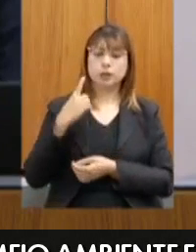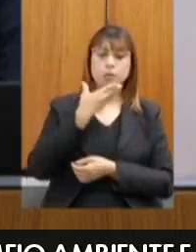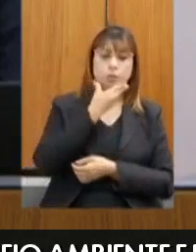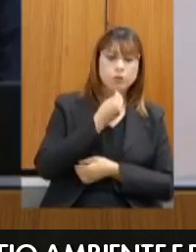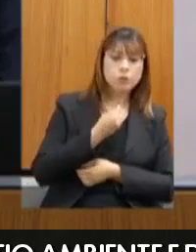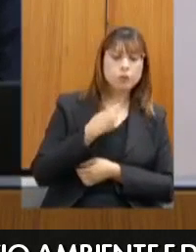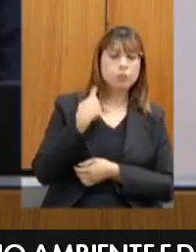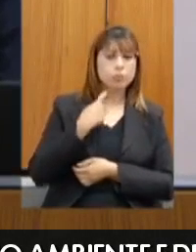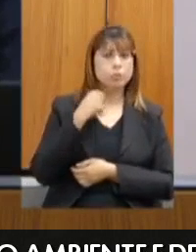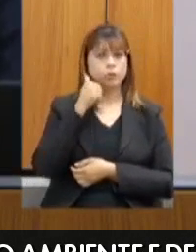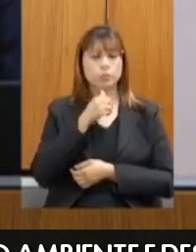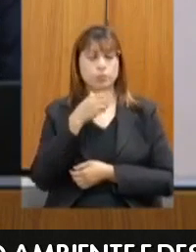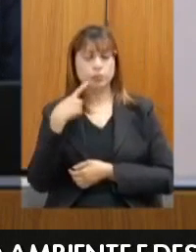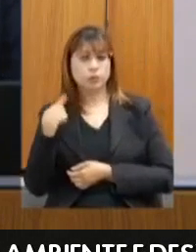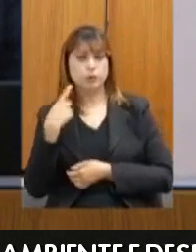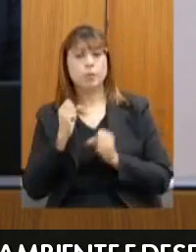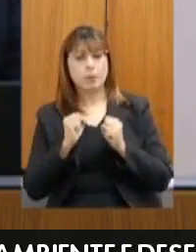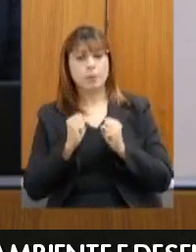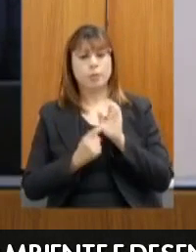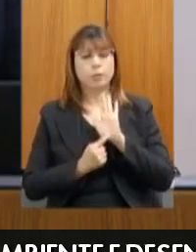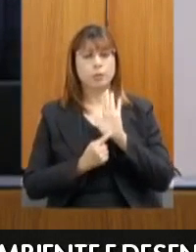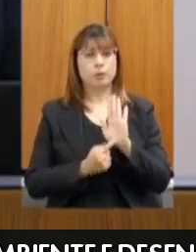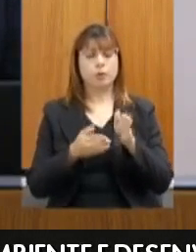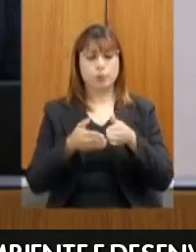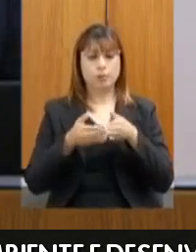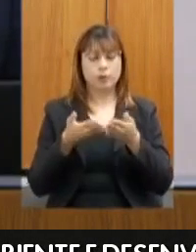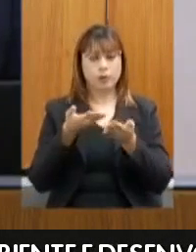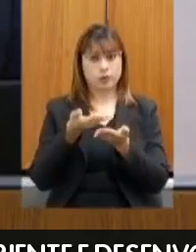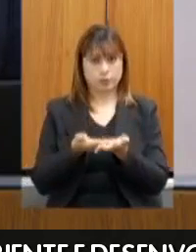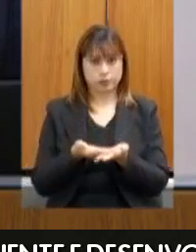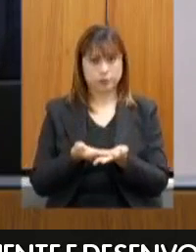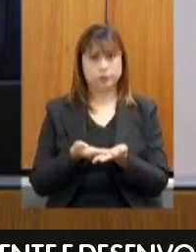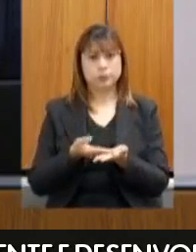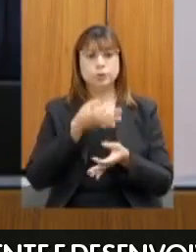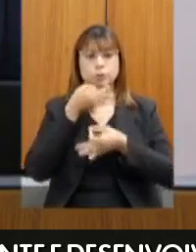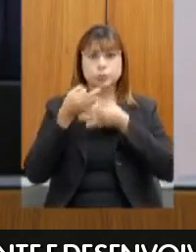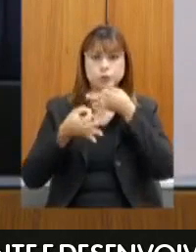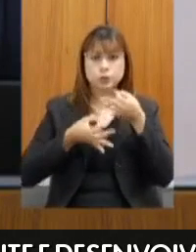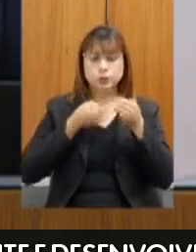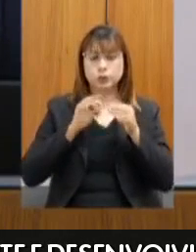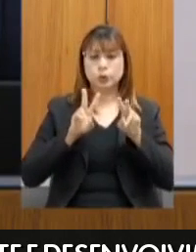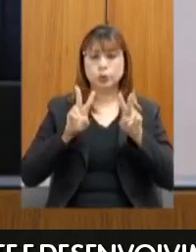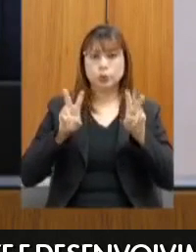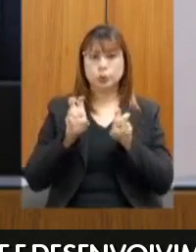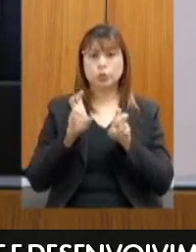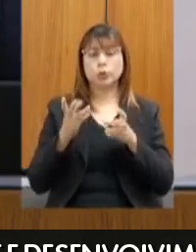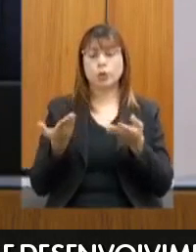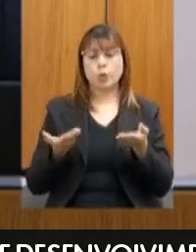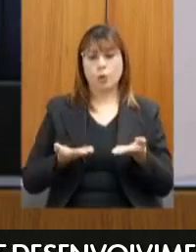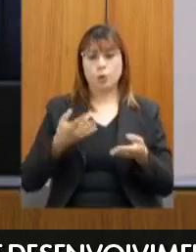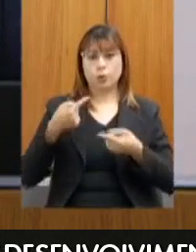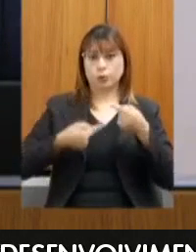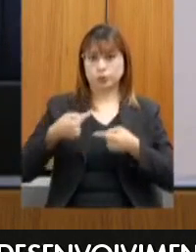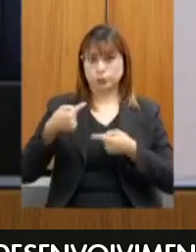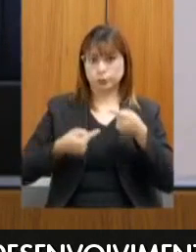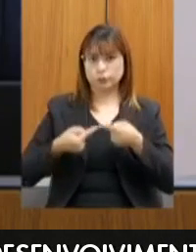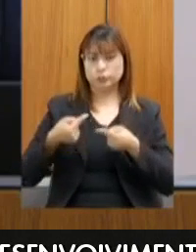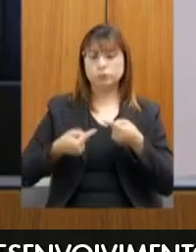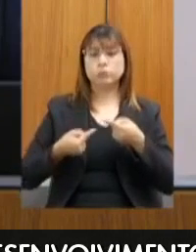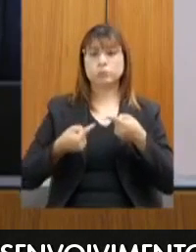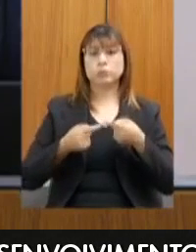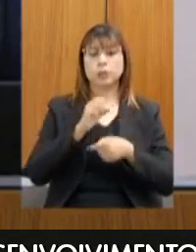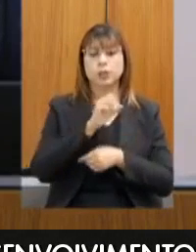deputados poderão apresentar requerimentos contendo recomendações referentes ao tema abordado na reunião através da plataforma